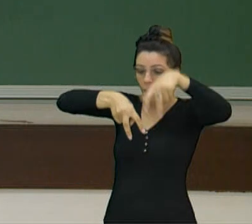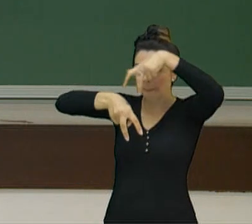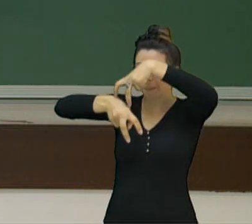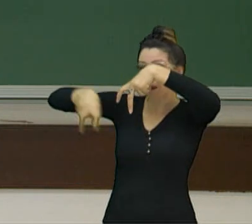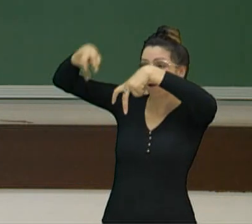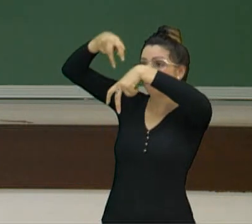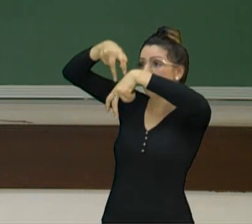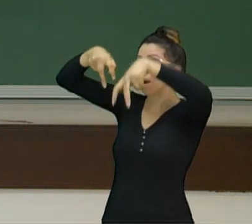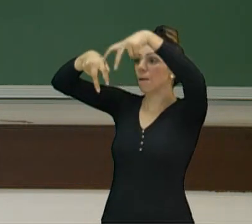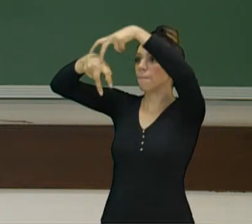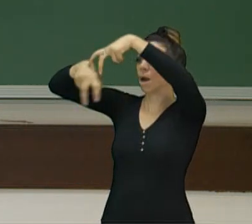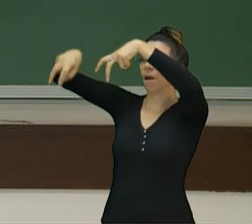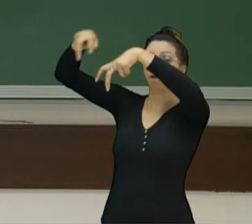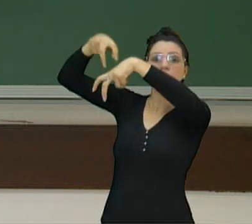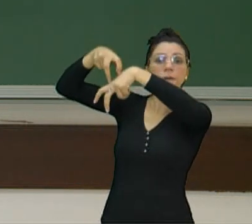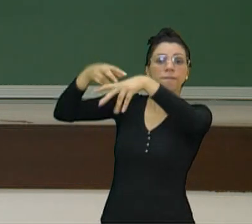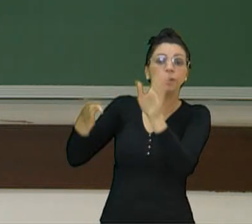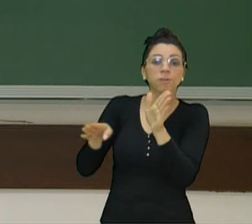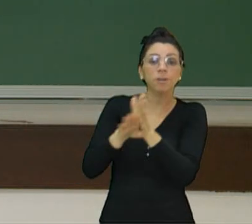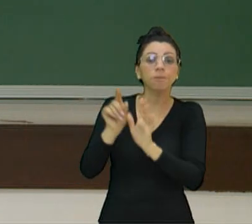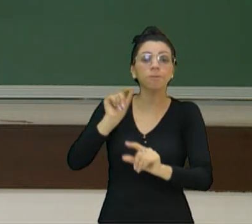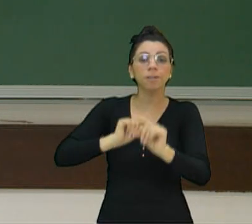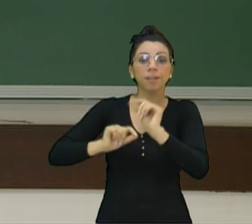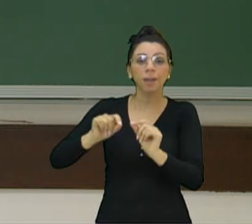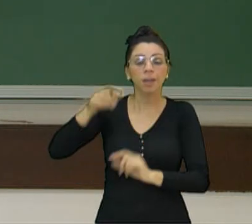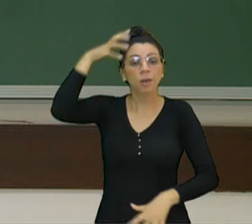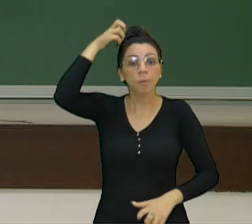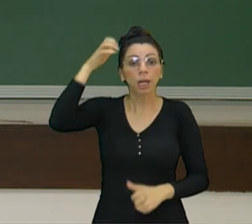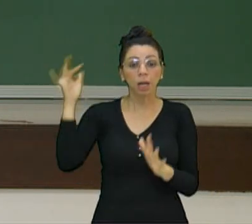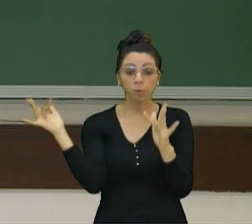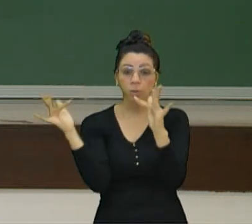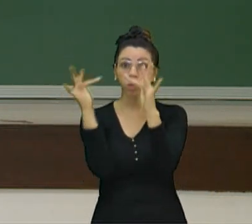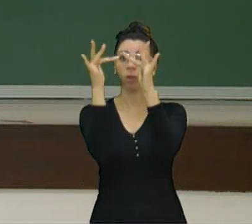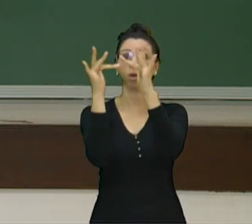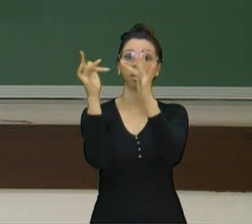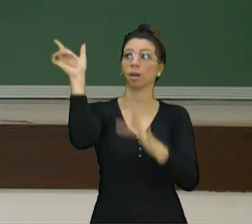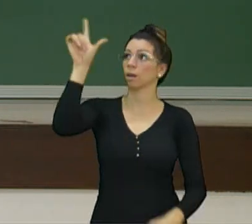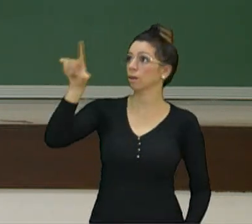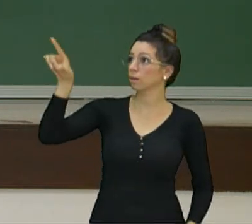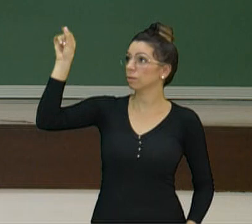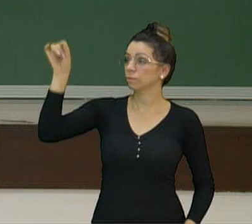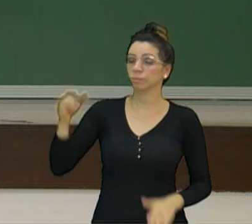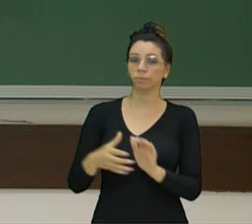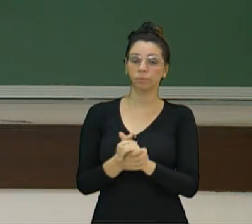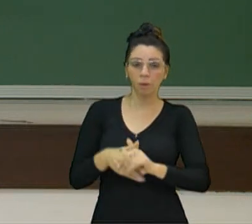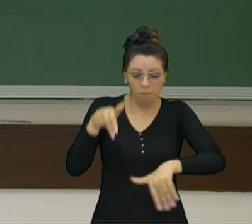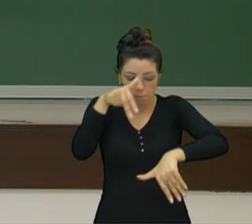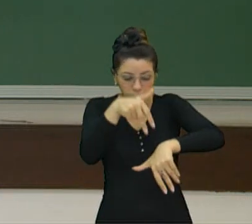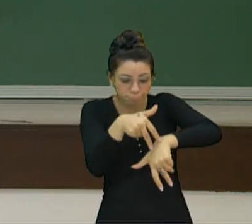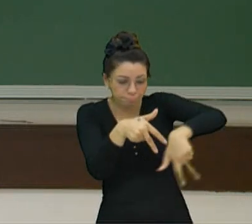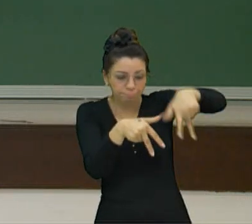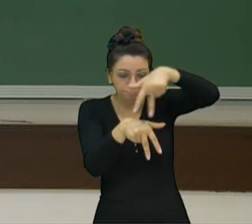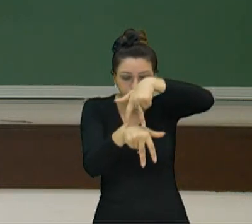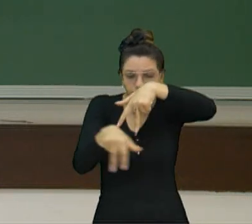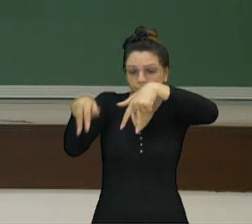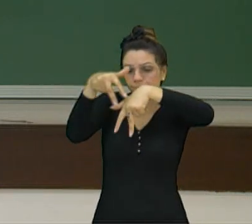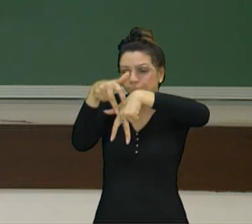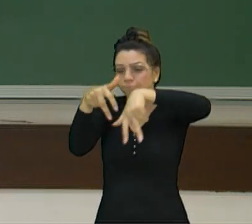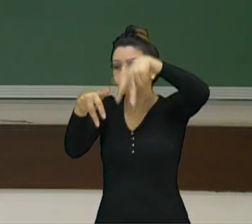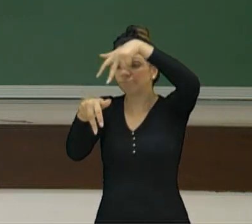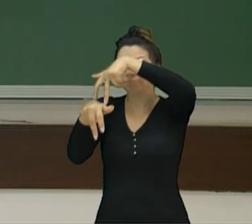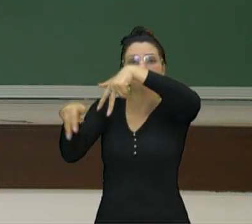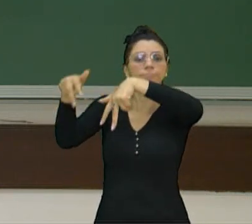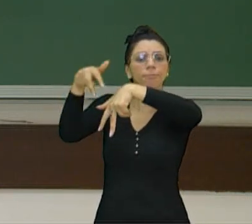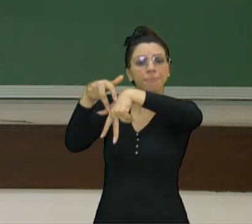que alguém vai conseguir tocar a Lua. E assim fizeram. Foram subindo um sobre o outro e realmente